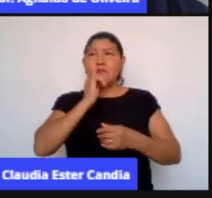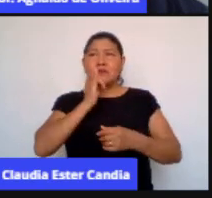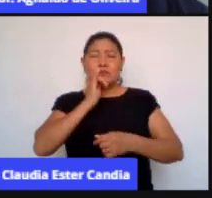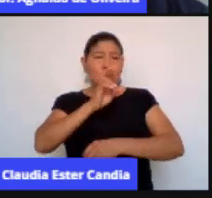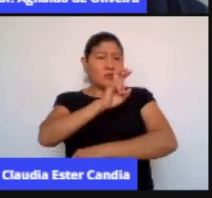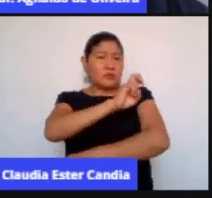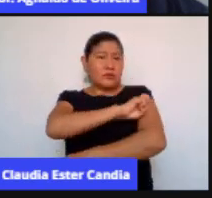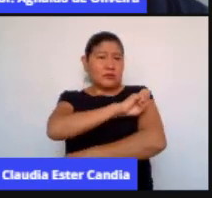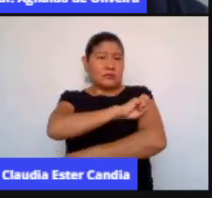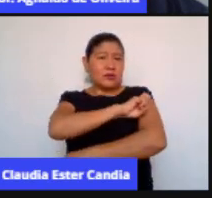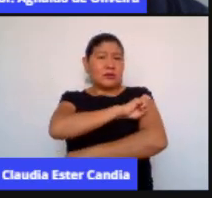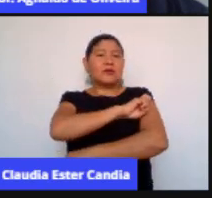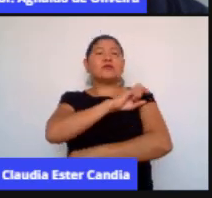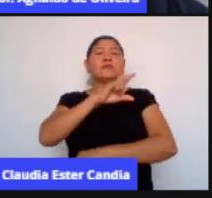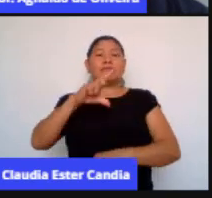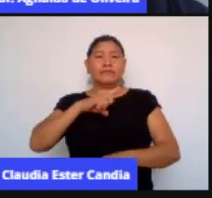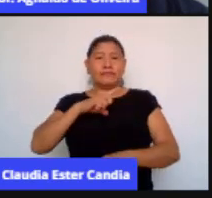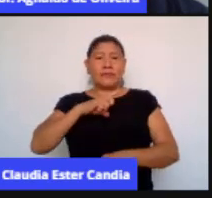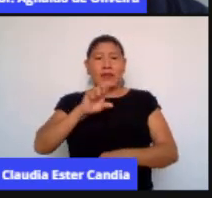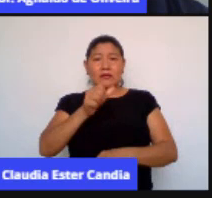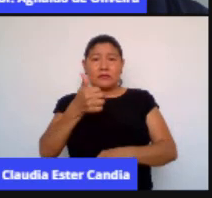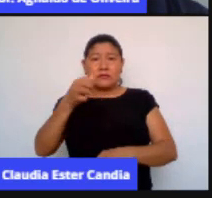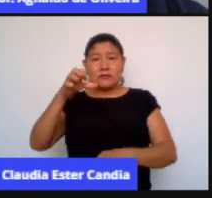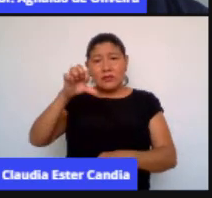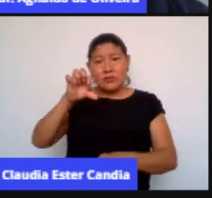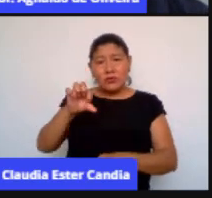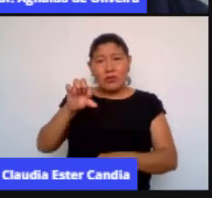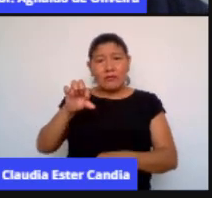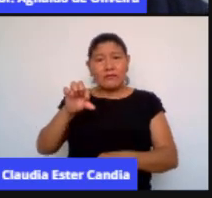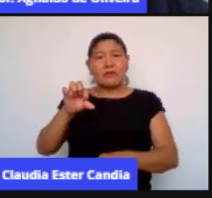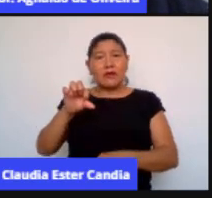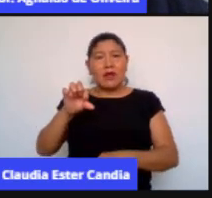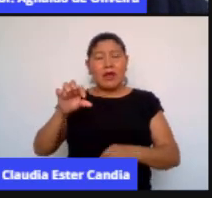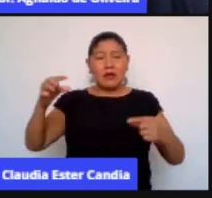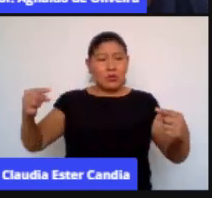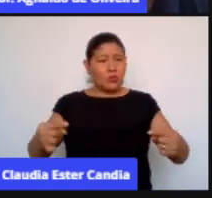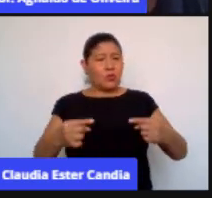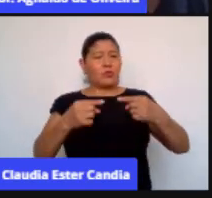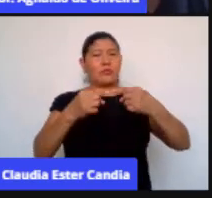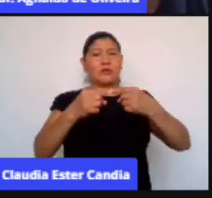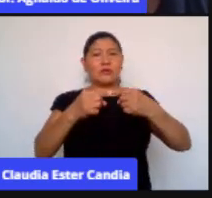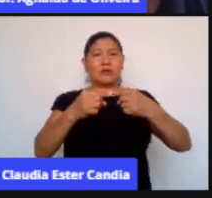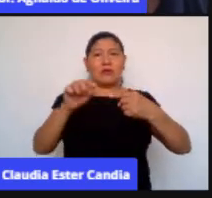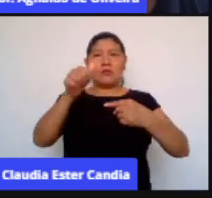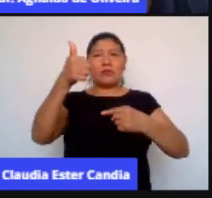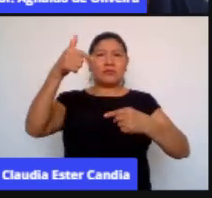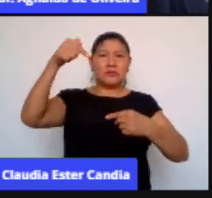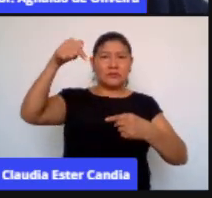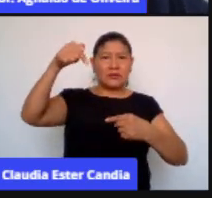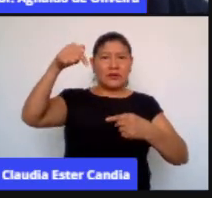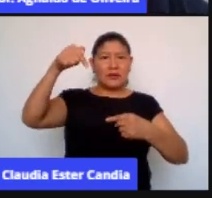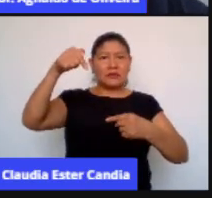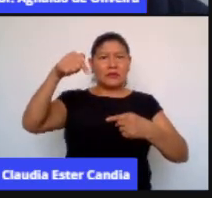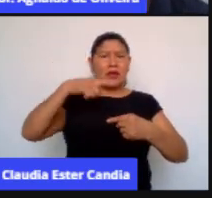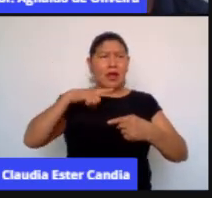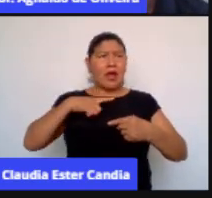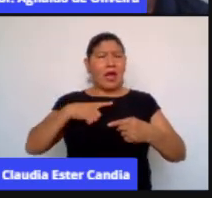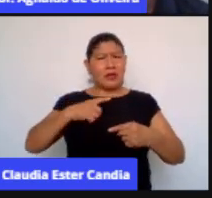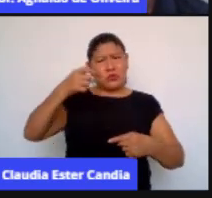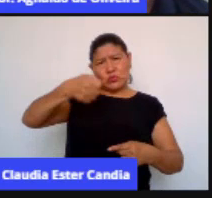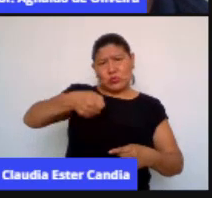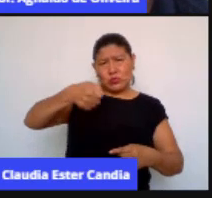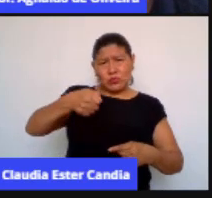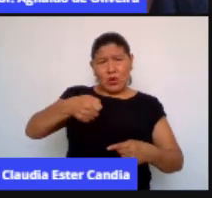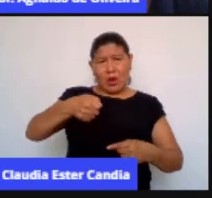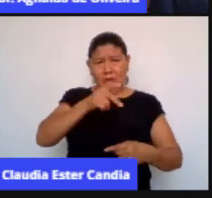temos 19 habilidades que se relacionam com essas 17, tá? Então, não quer dizer que o professor tem que trabalhar com essas 19